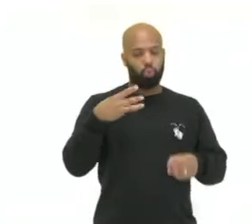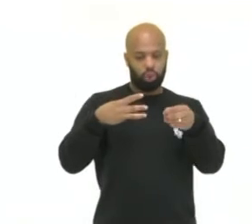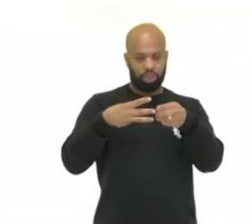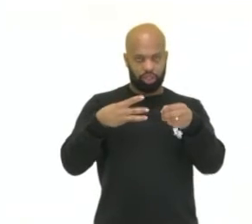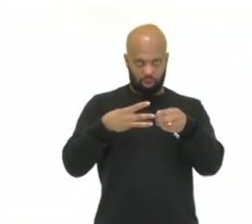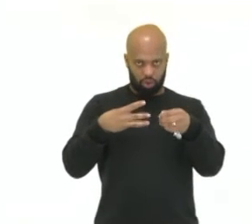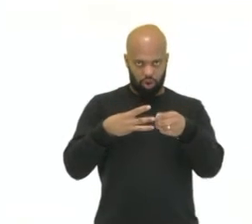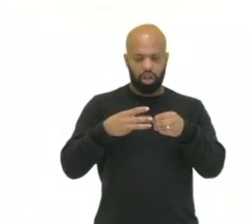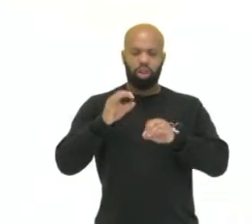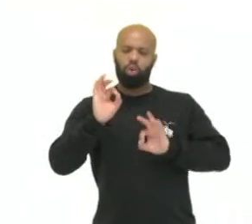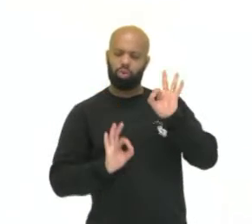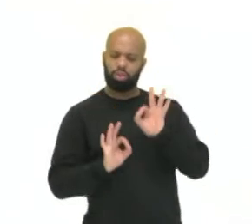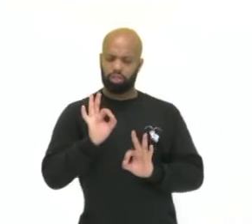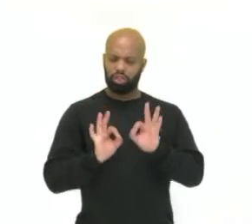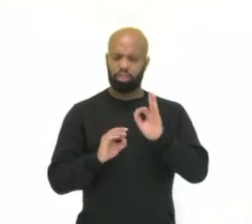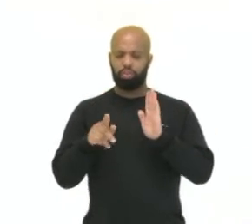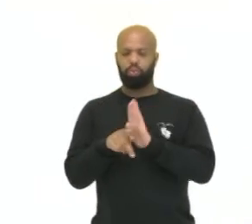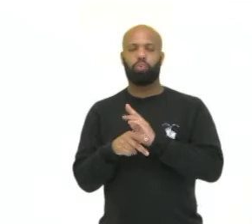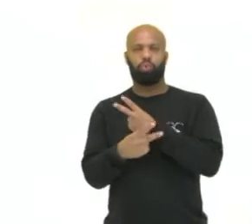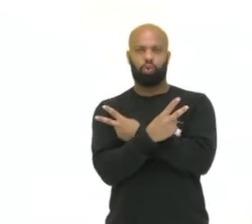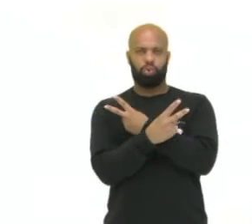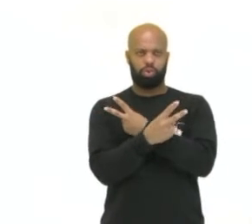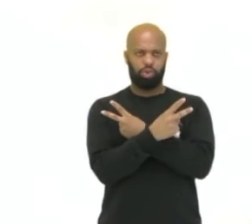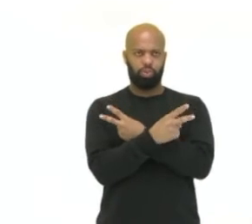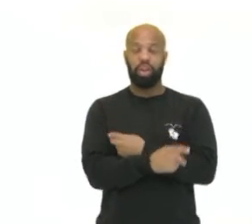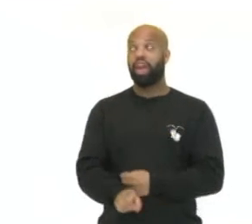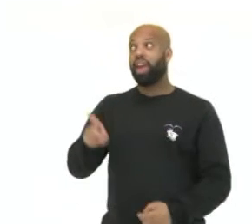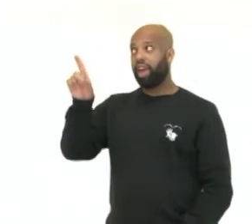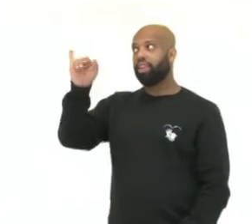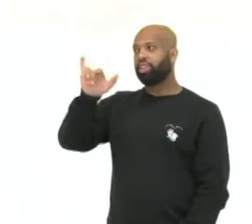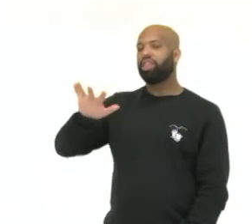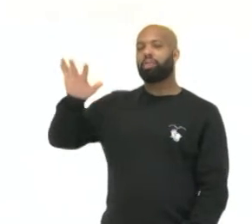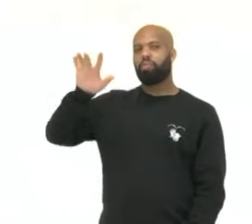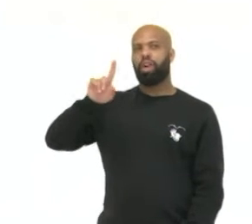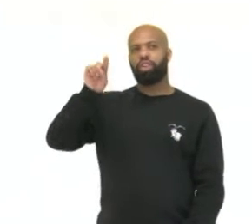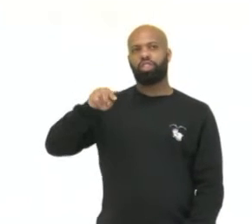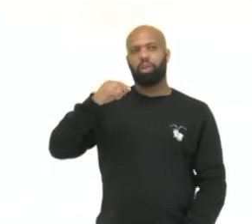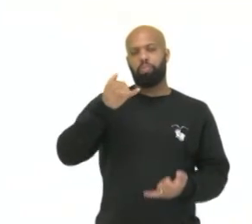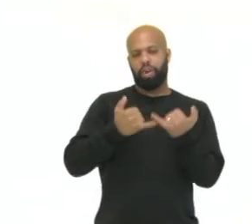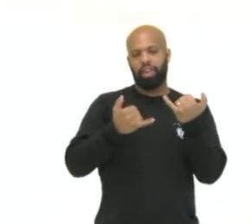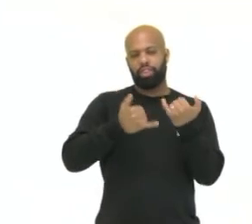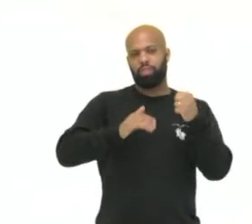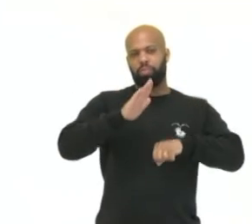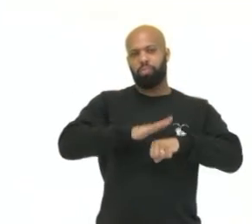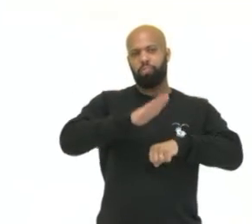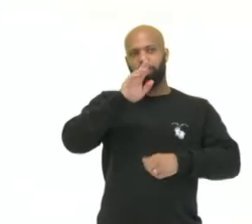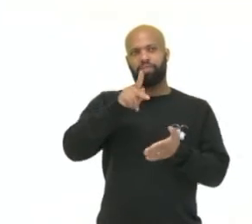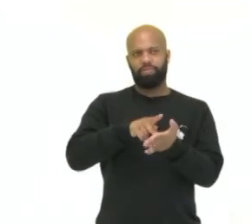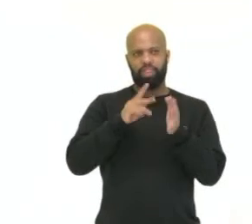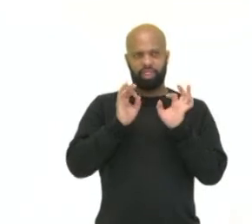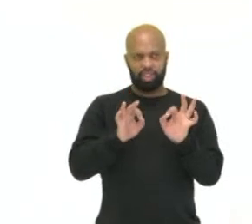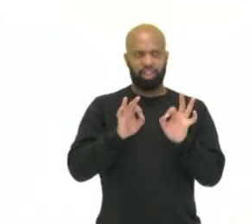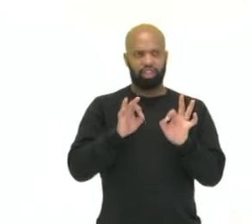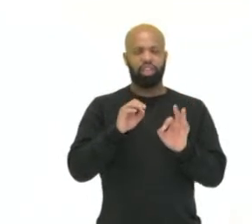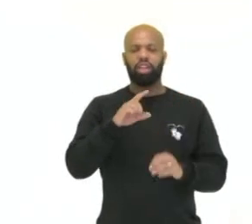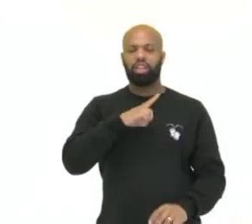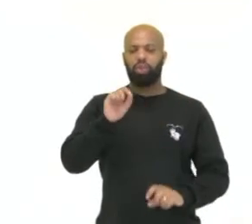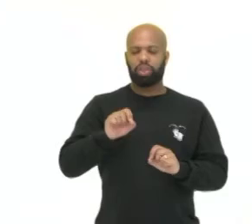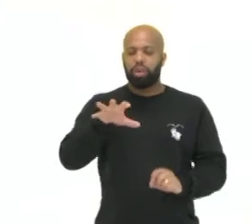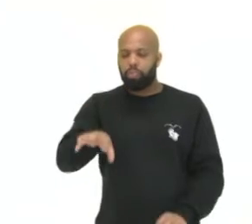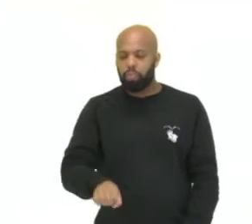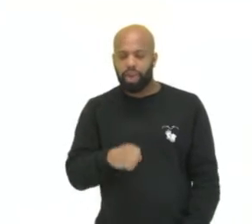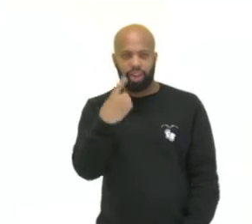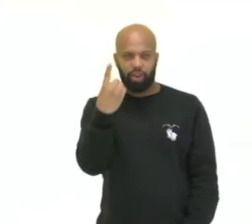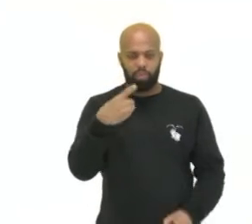essa imagem é mais próxima do real, daquela que a professora estava explicando ali para vocês, de retirar essa